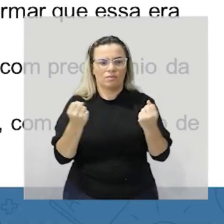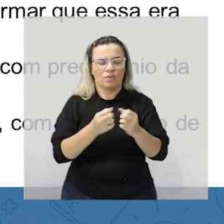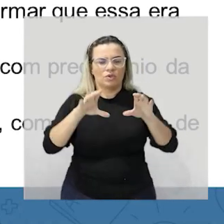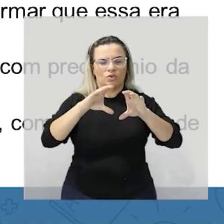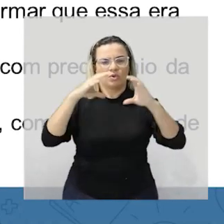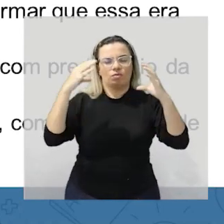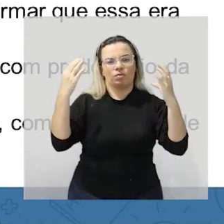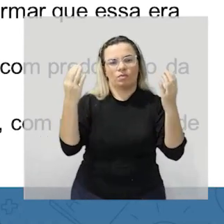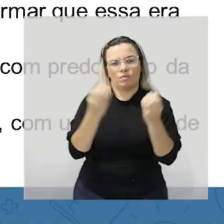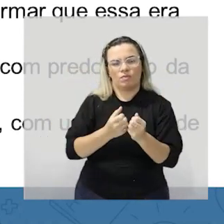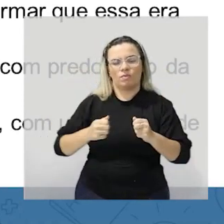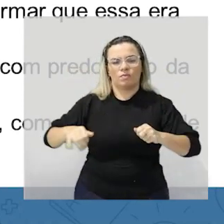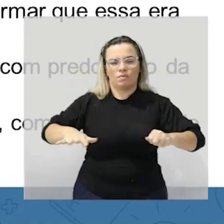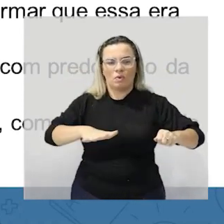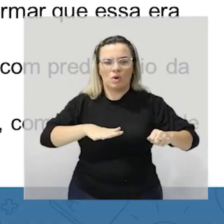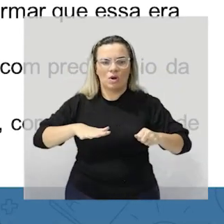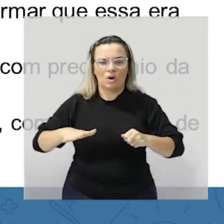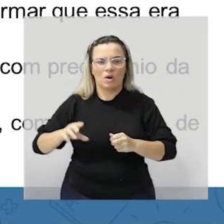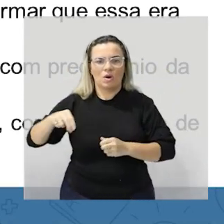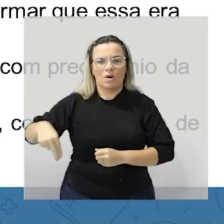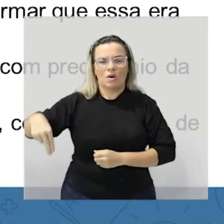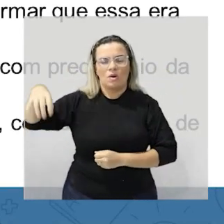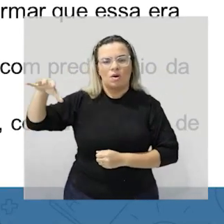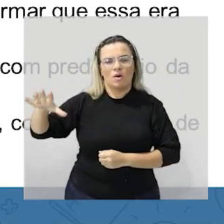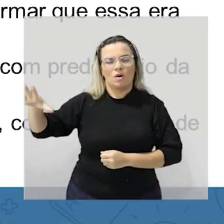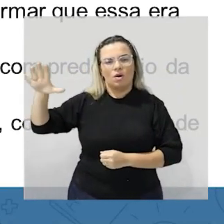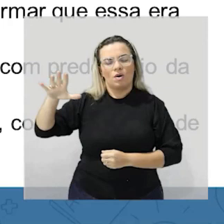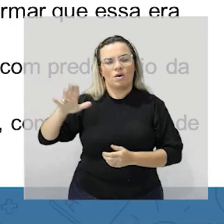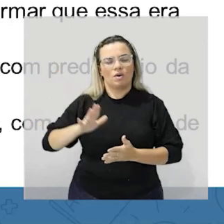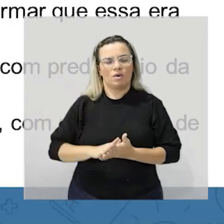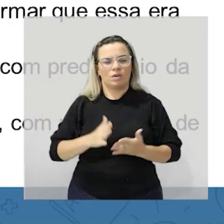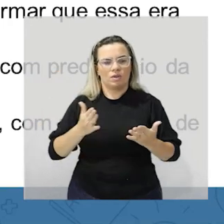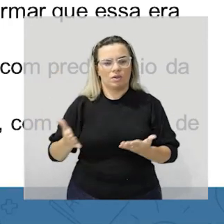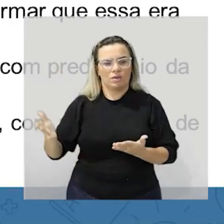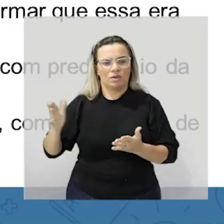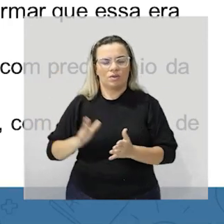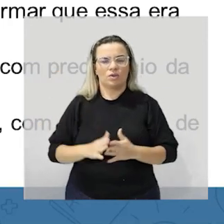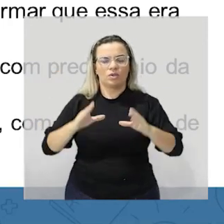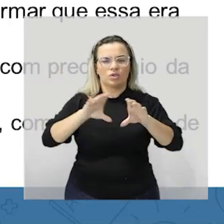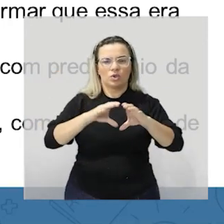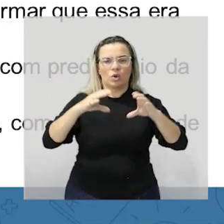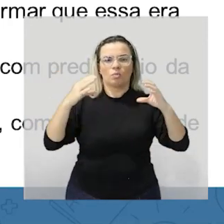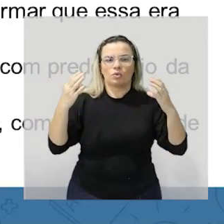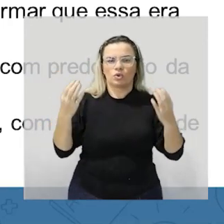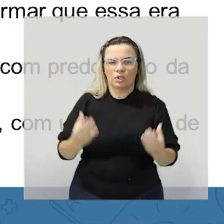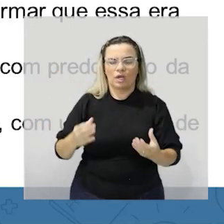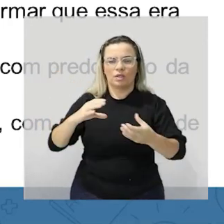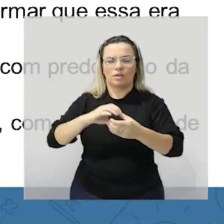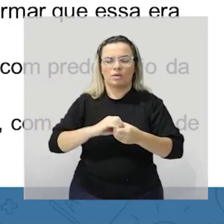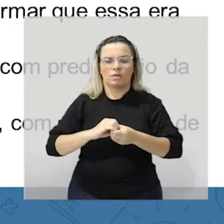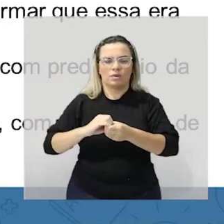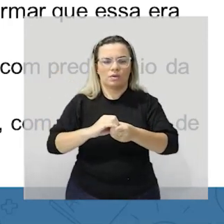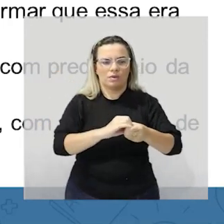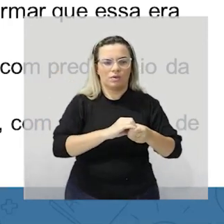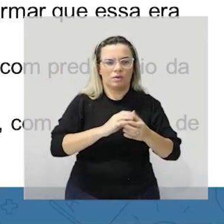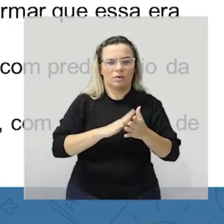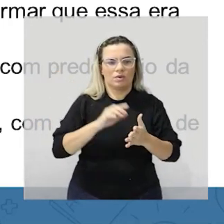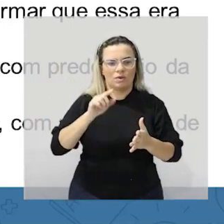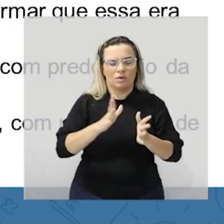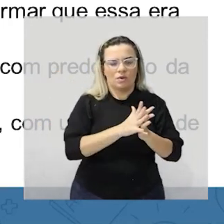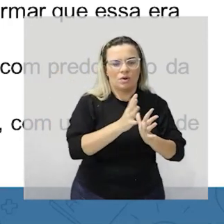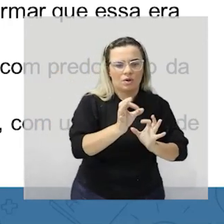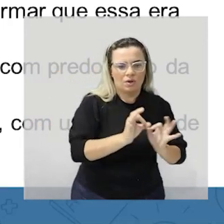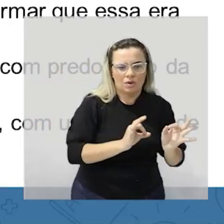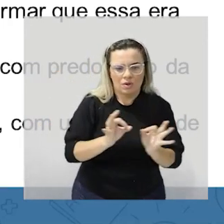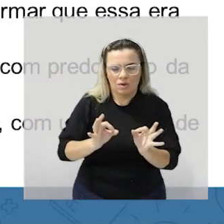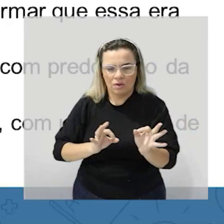comunitária. Não é comunista, não é anarquista, é uma experiência comunitária. Considerando a organização, olha o